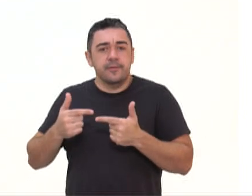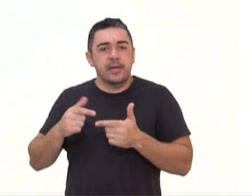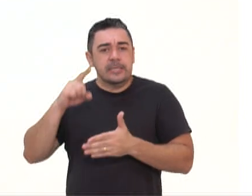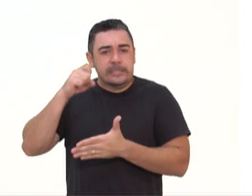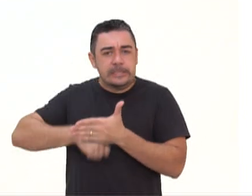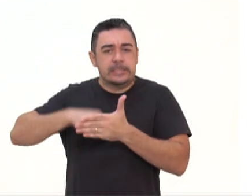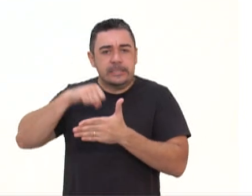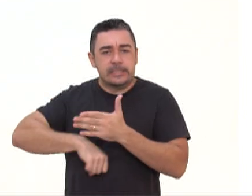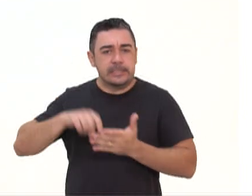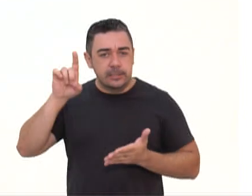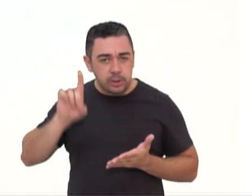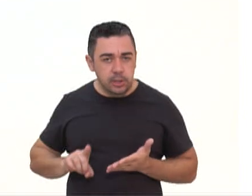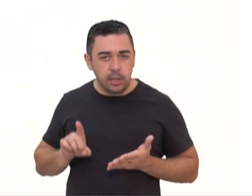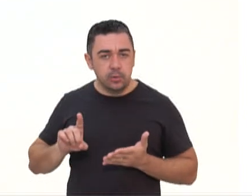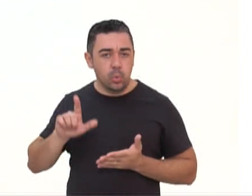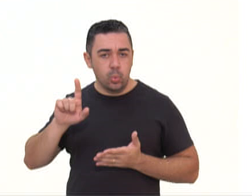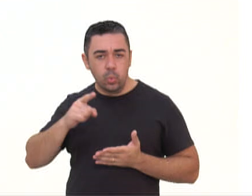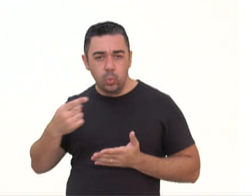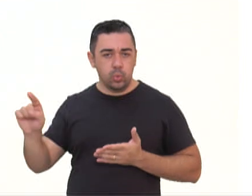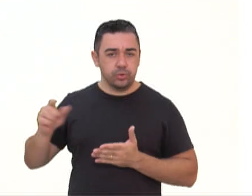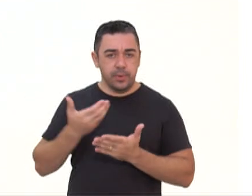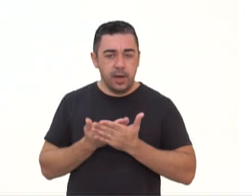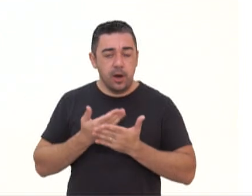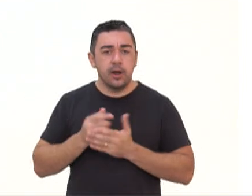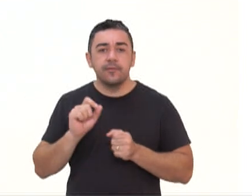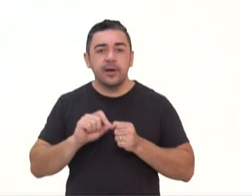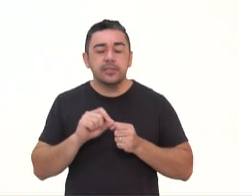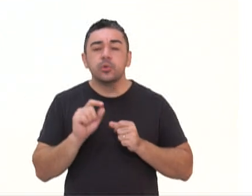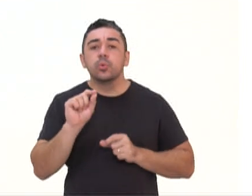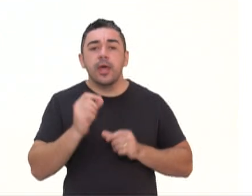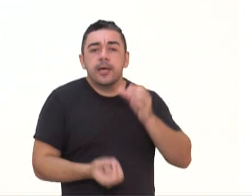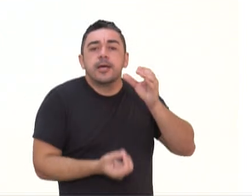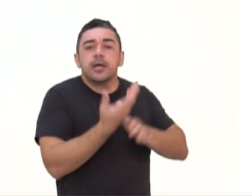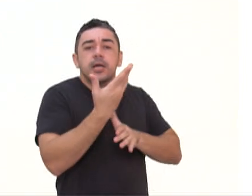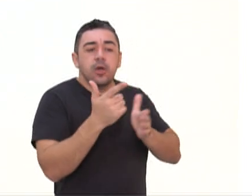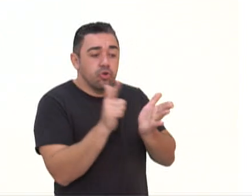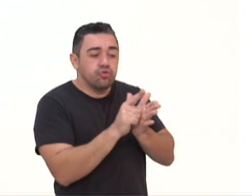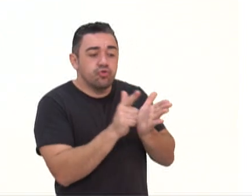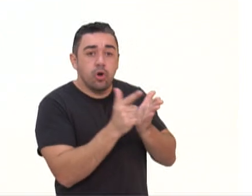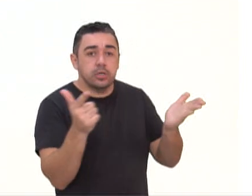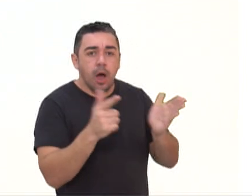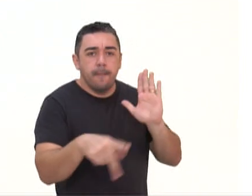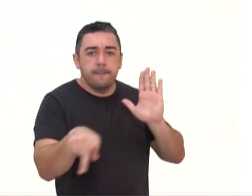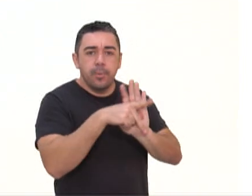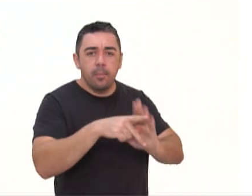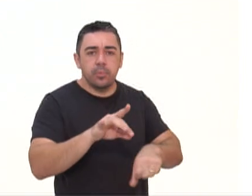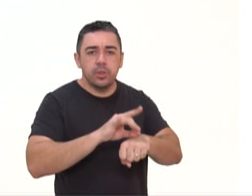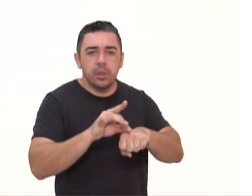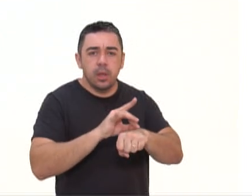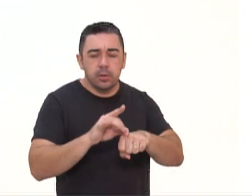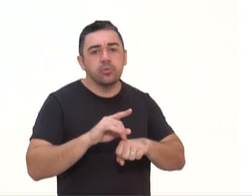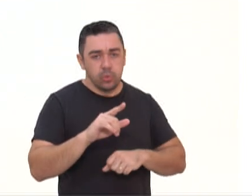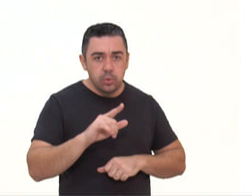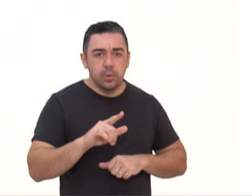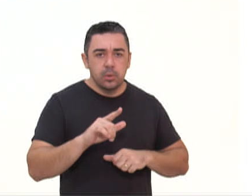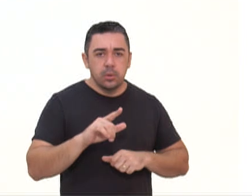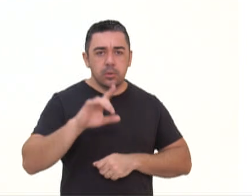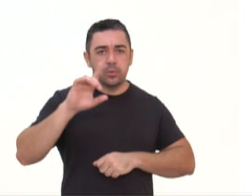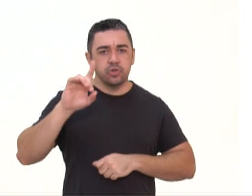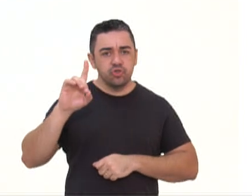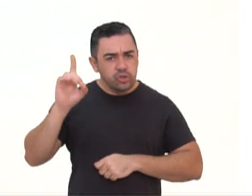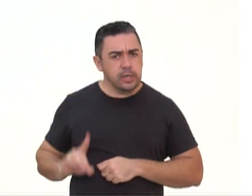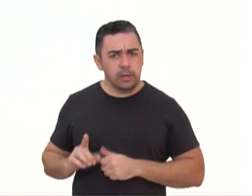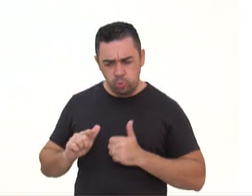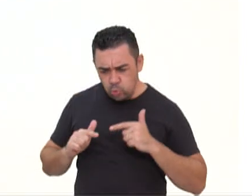na última aula. Muitas vezes criando jornais próprios. Então, mais uma forma de lutar por direitos,